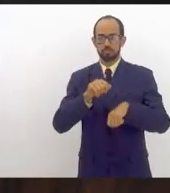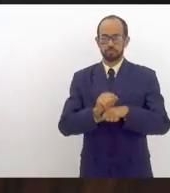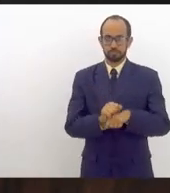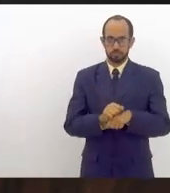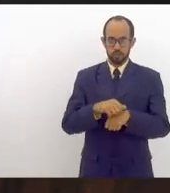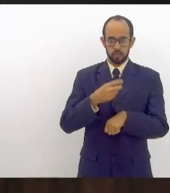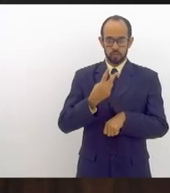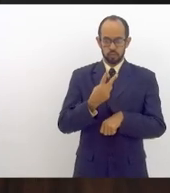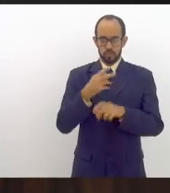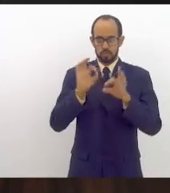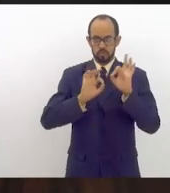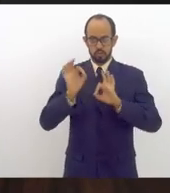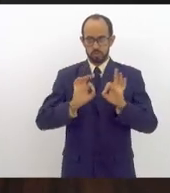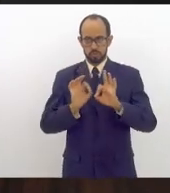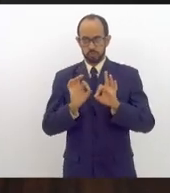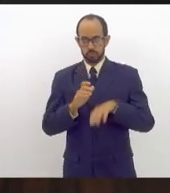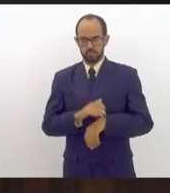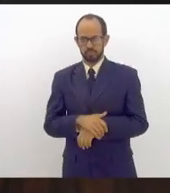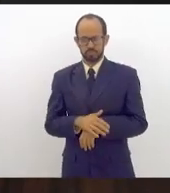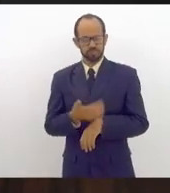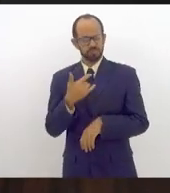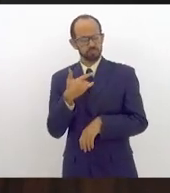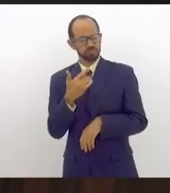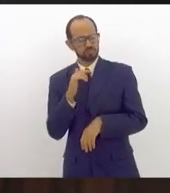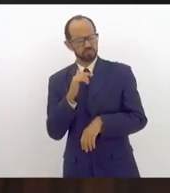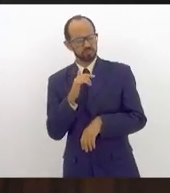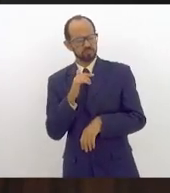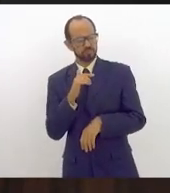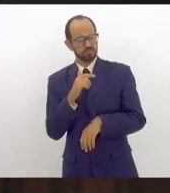aos dois projetos, salvo engano,